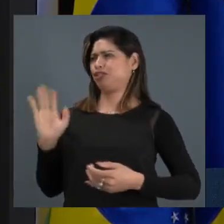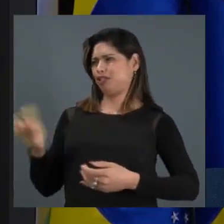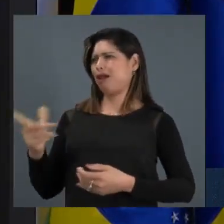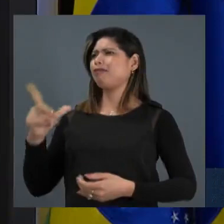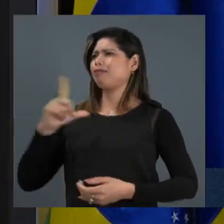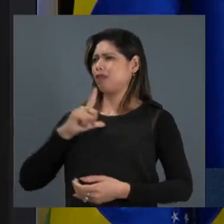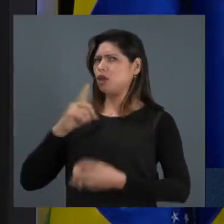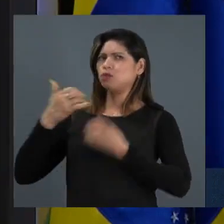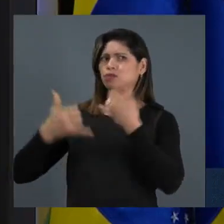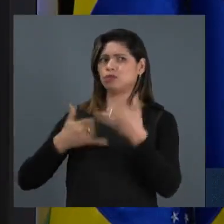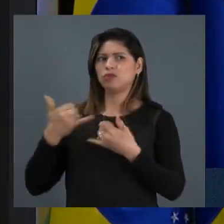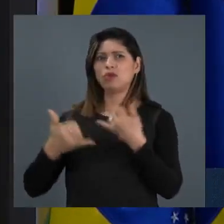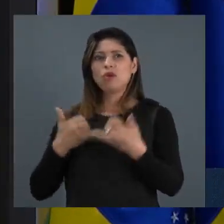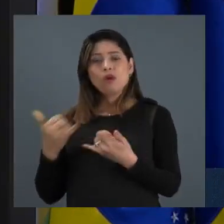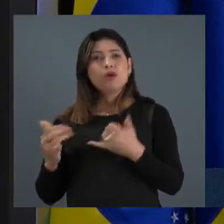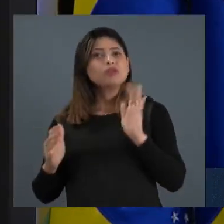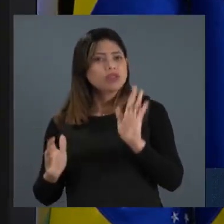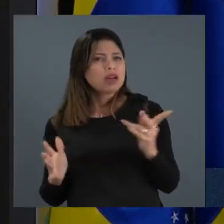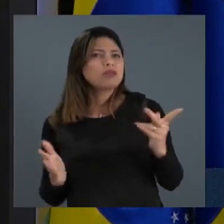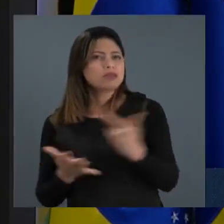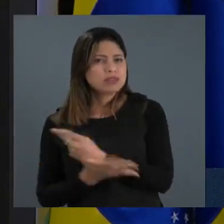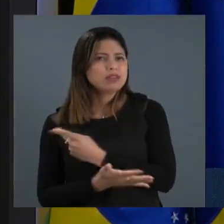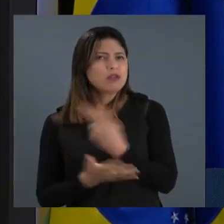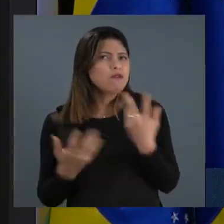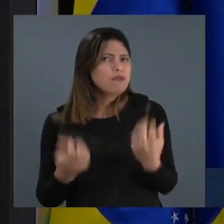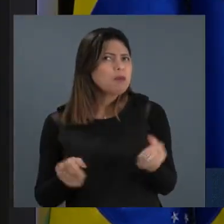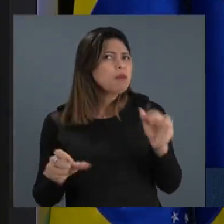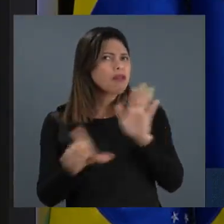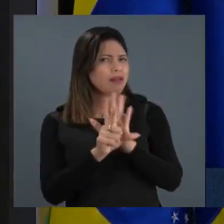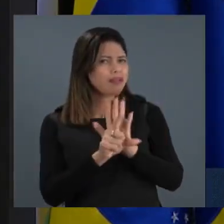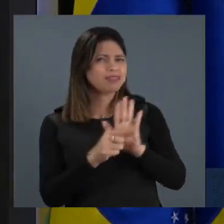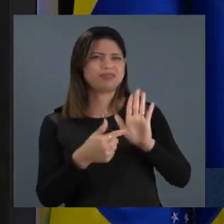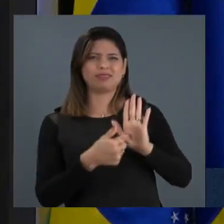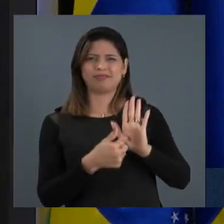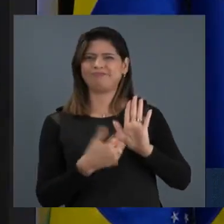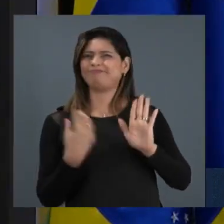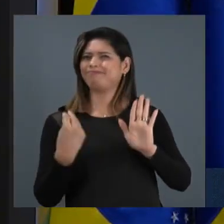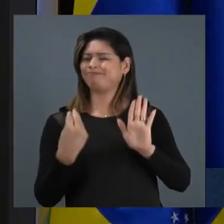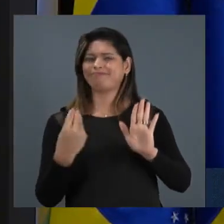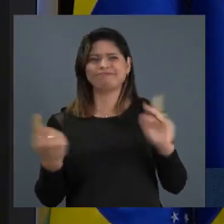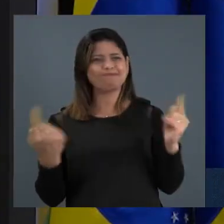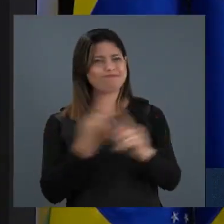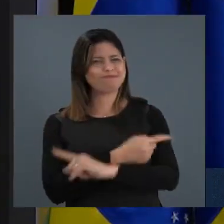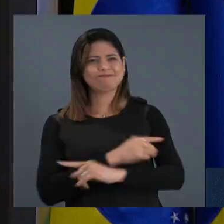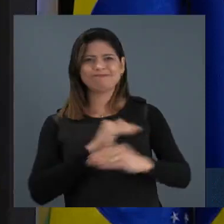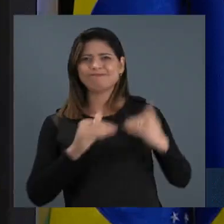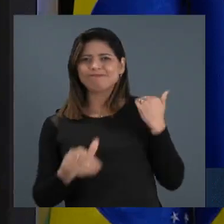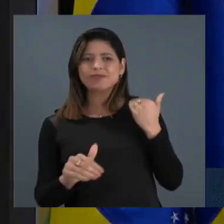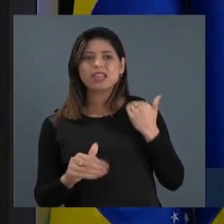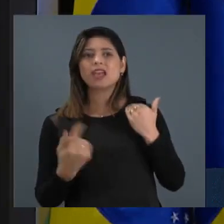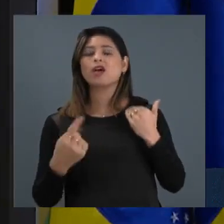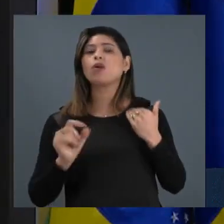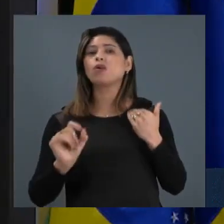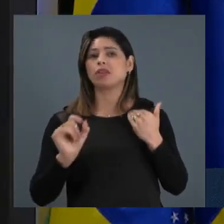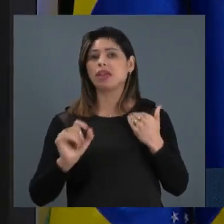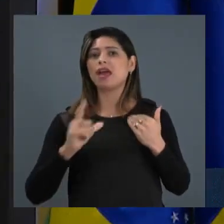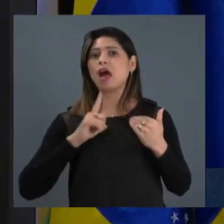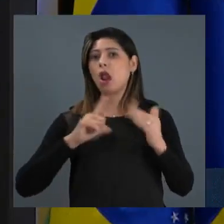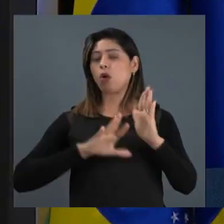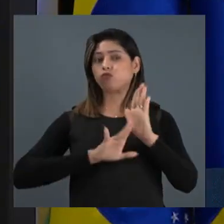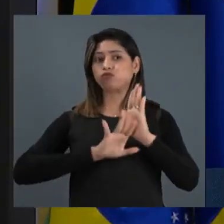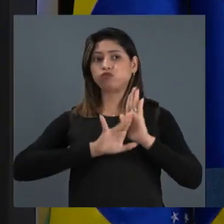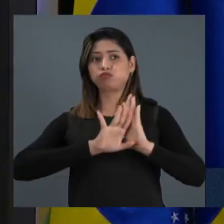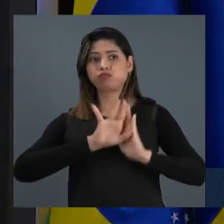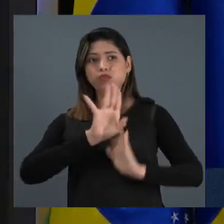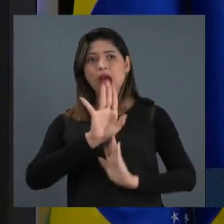jogo acontecendo, vamos legalizar. Muito pelo contrário. aumenta, segundo estatísticas de alguns outros